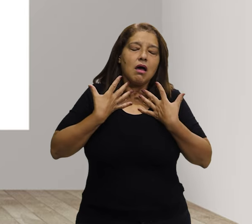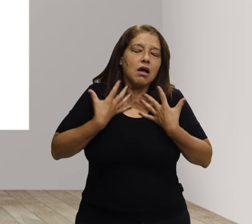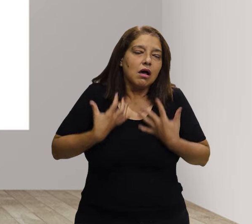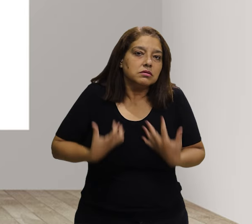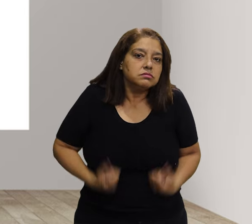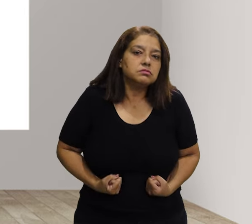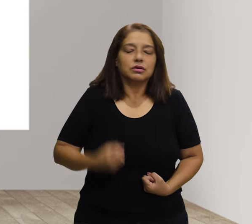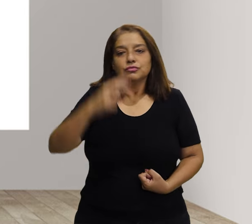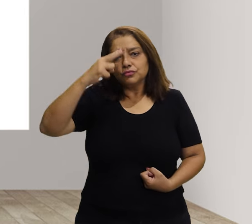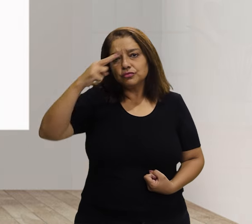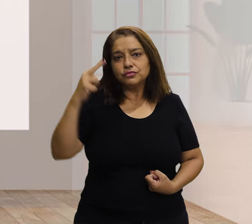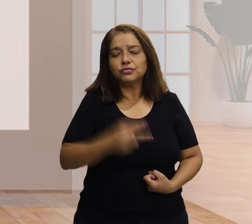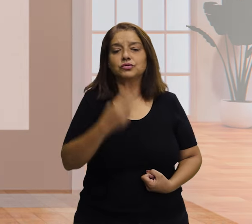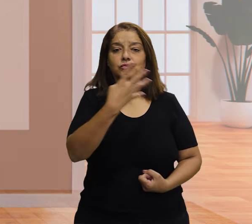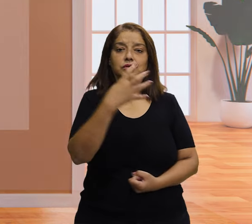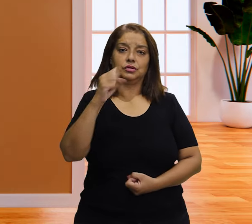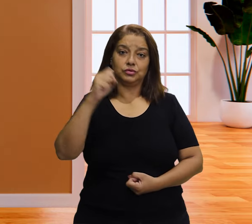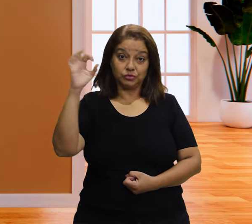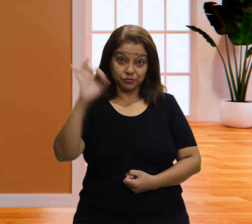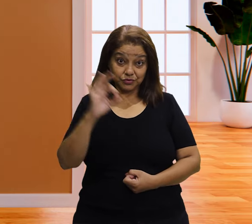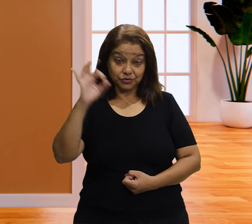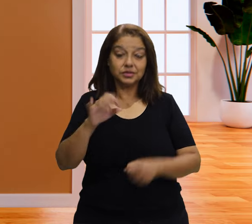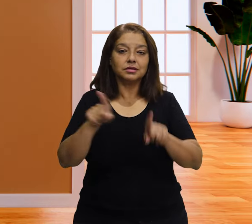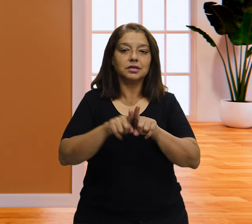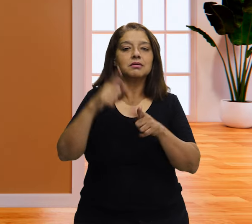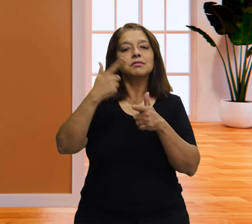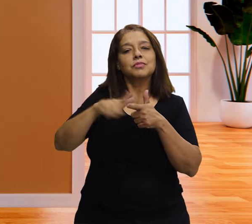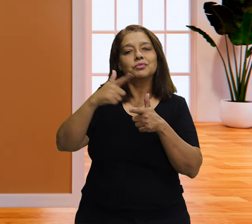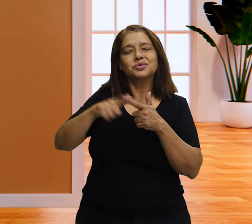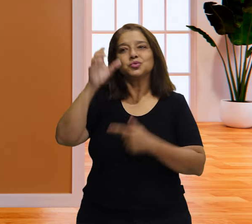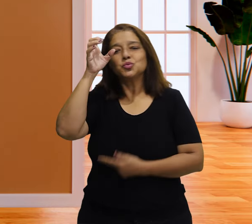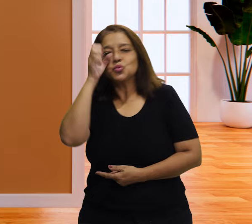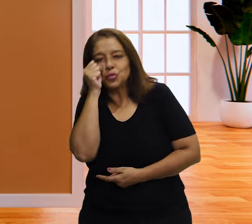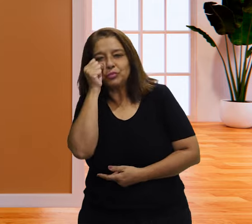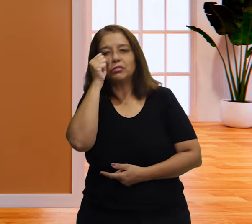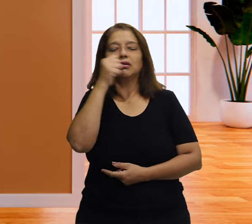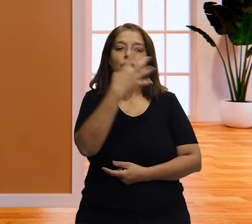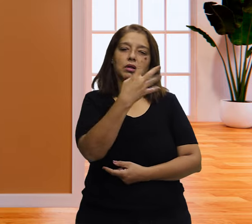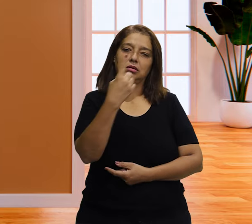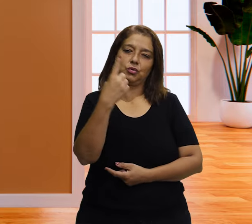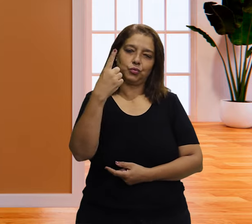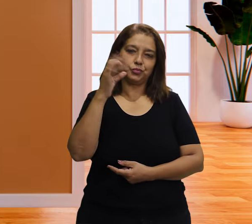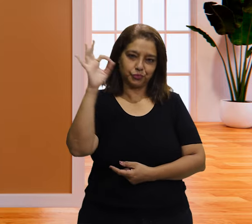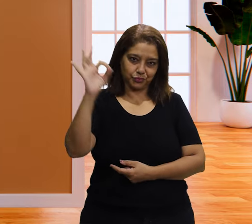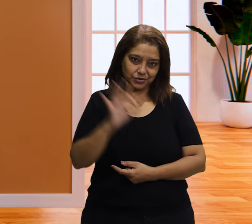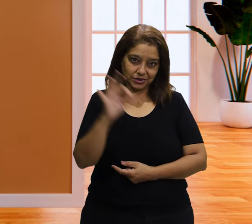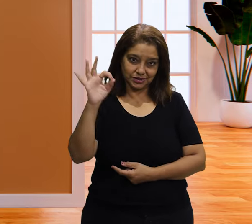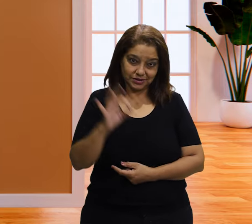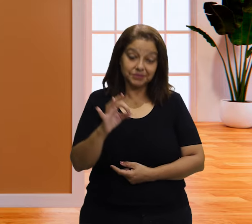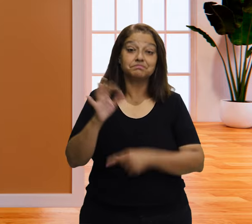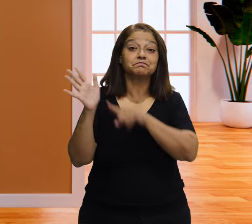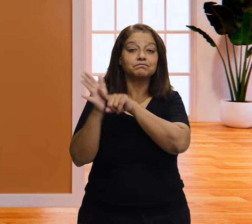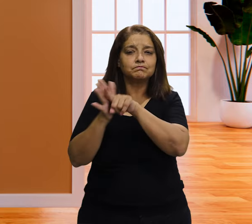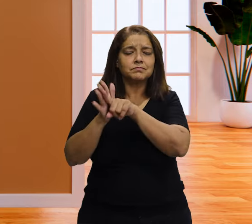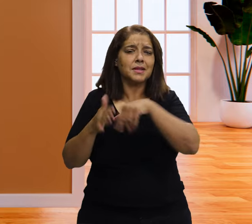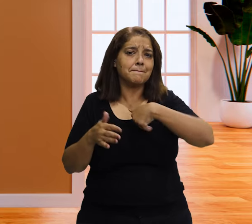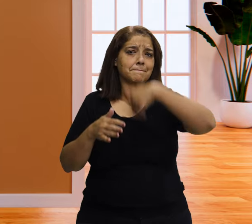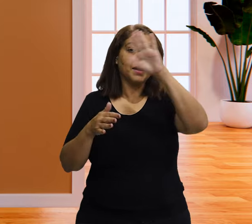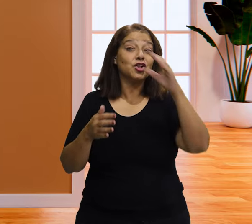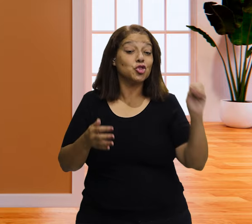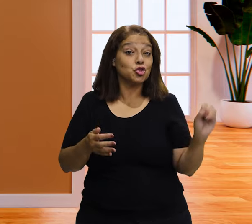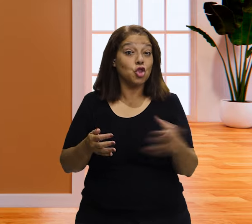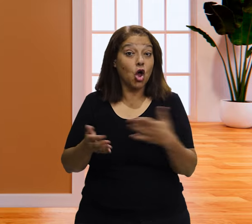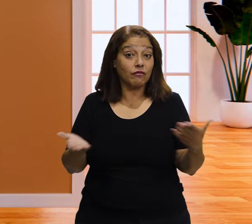com sono, com 41%. E uma pesquisa mais atual, realizada pela revista Educação em